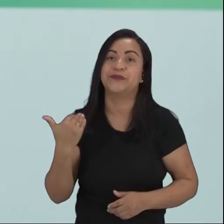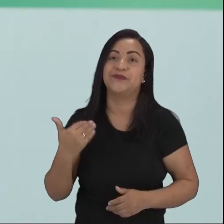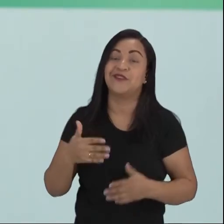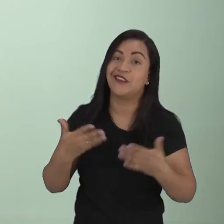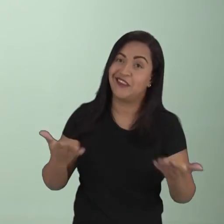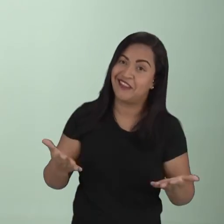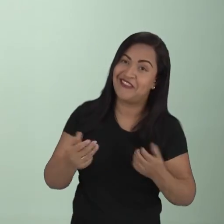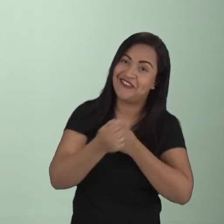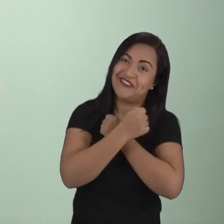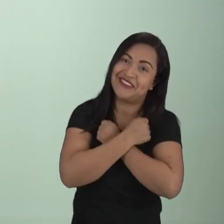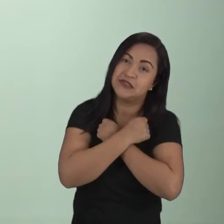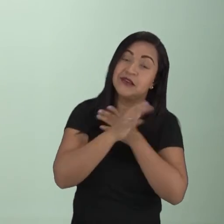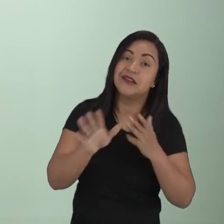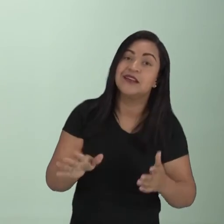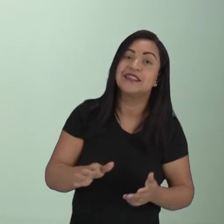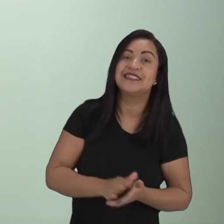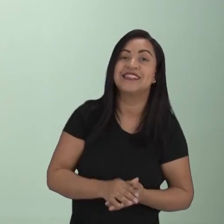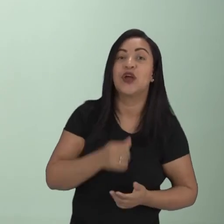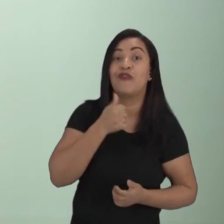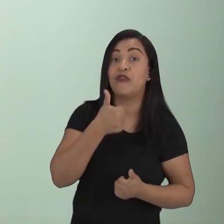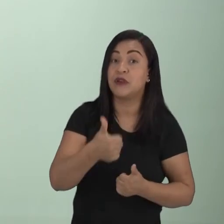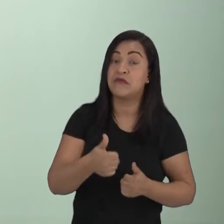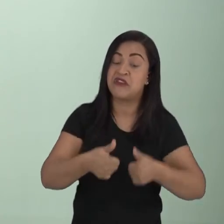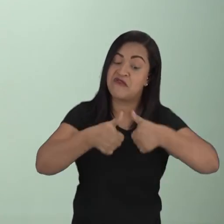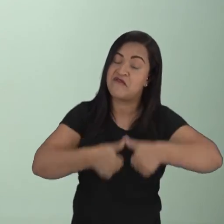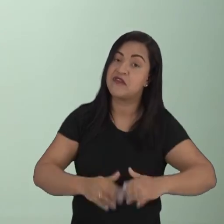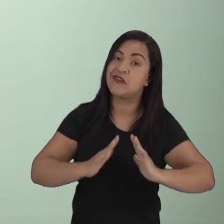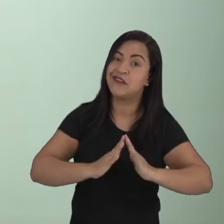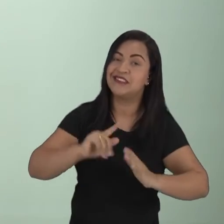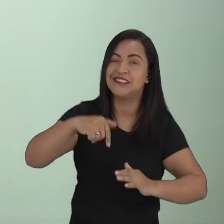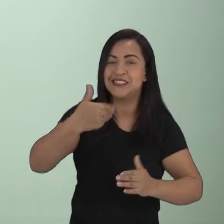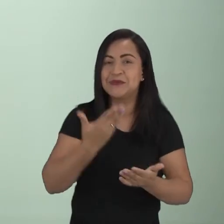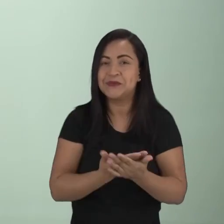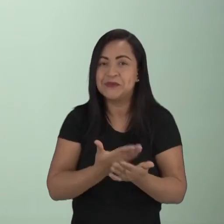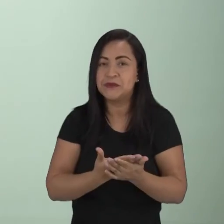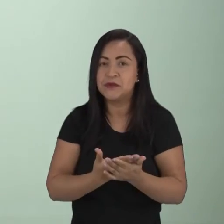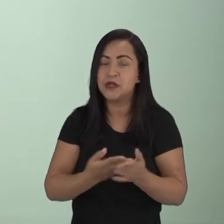galerinha. Fiquem bem, fiquem em casa, tudo aí tranquilo. Até a próxima.